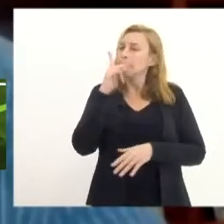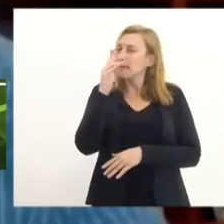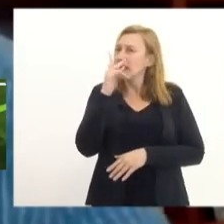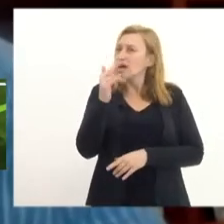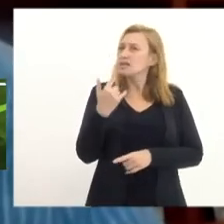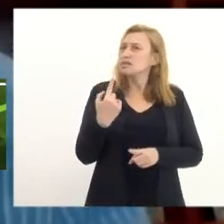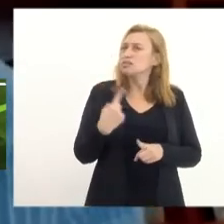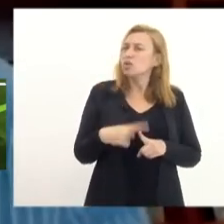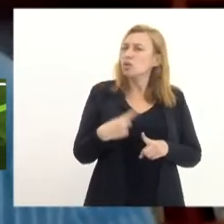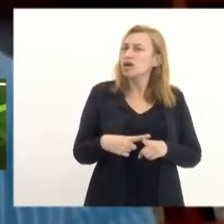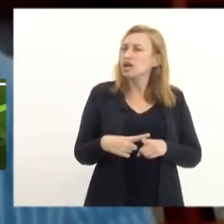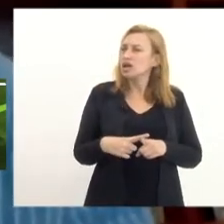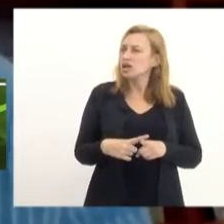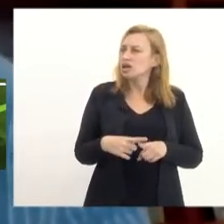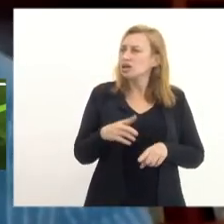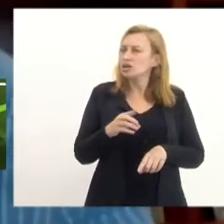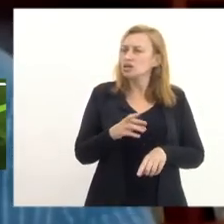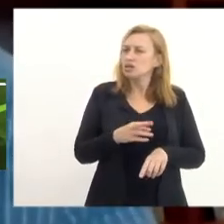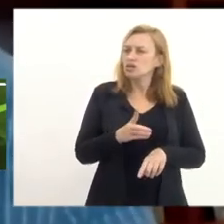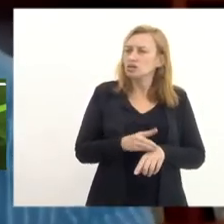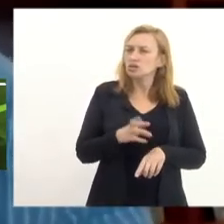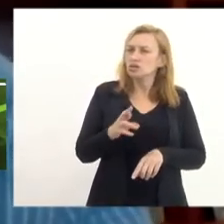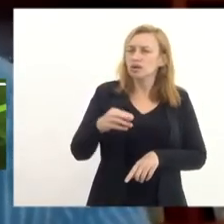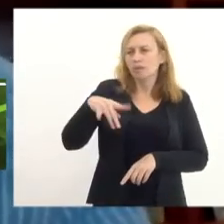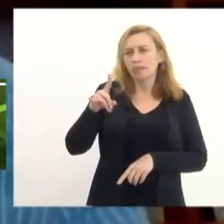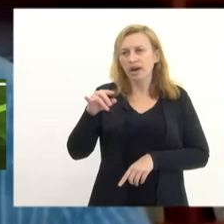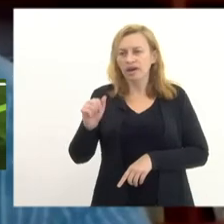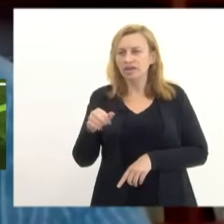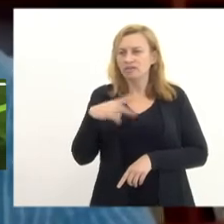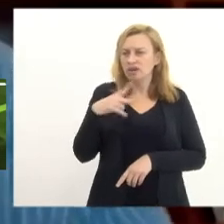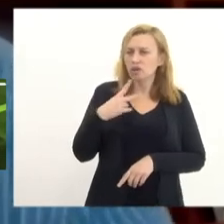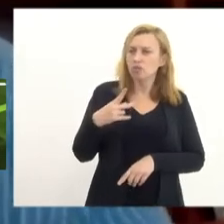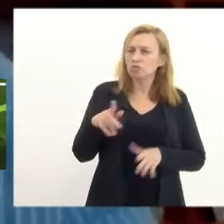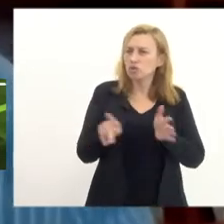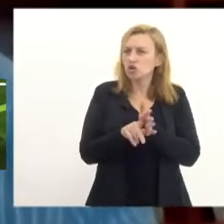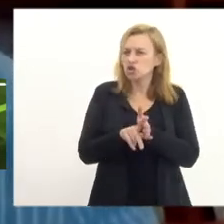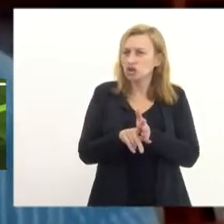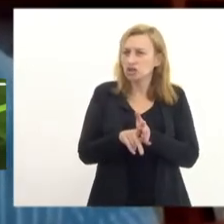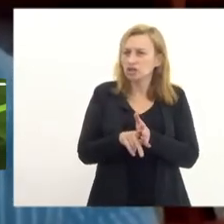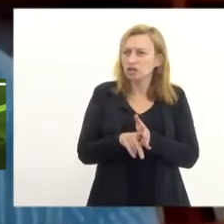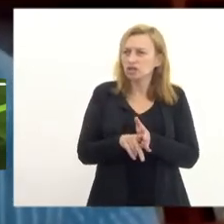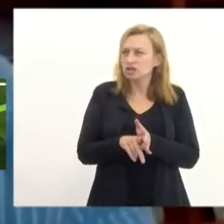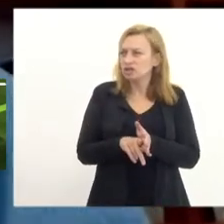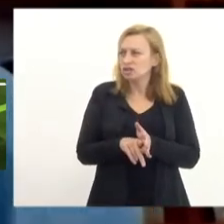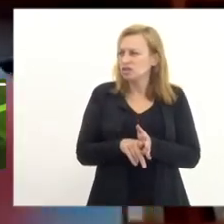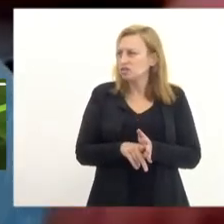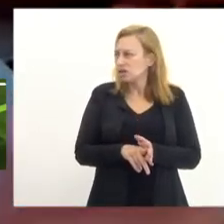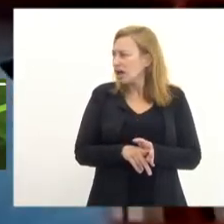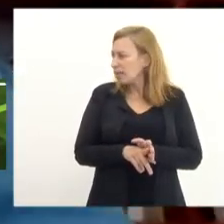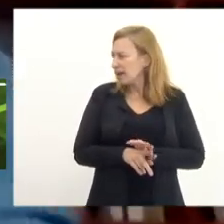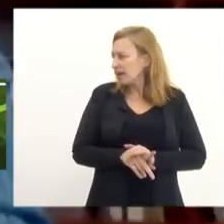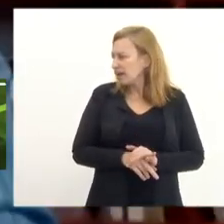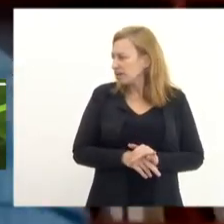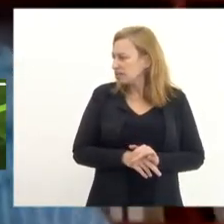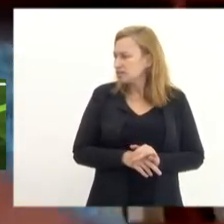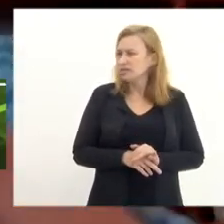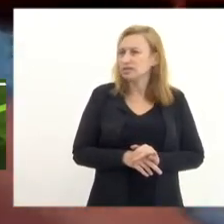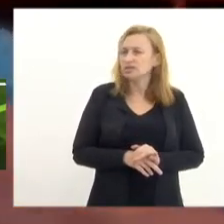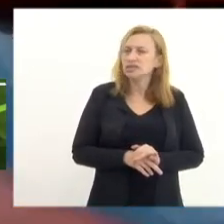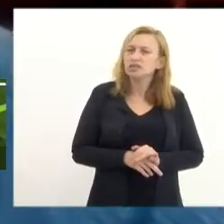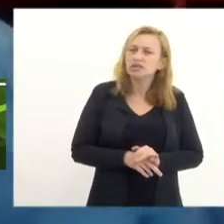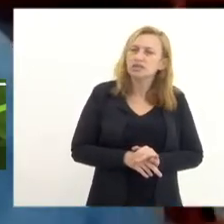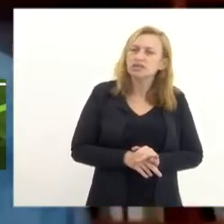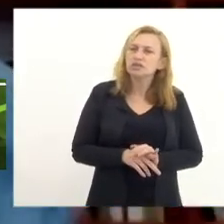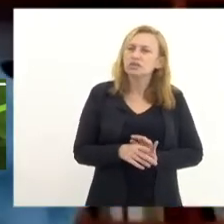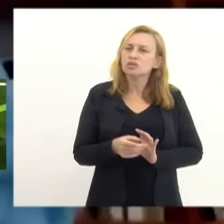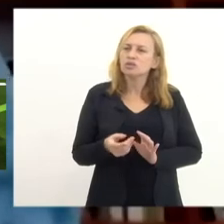porque a Noruega, por exemplo, tem um projeto nacional. Né? E até hoje, me parece, inclusive, que a Equinor é uma empresa estatal